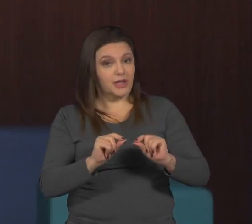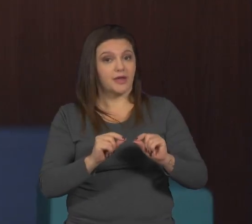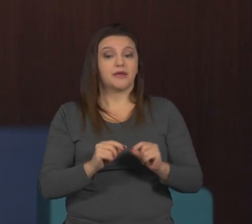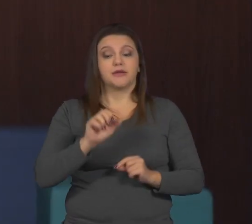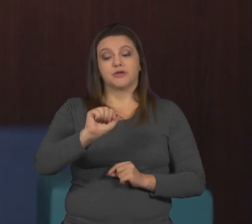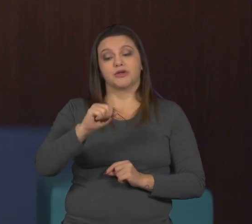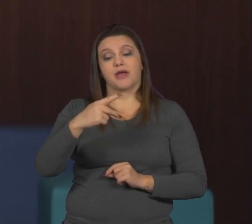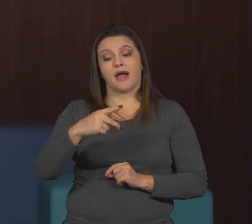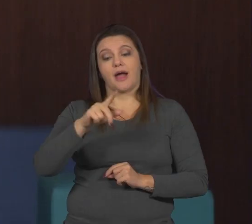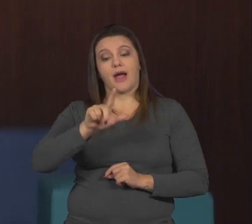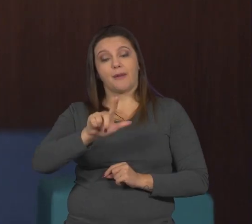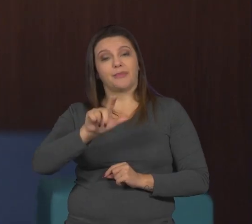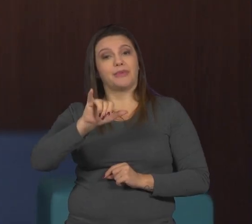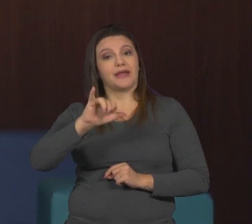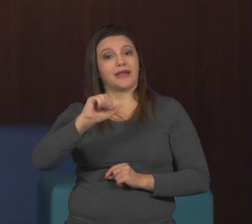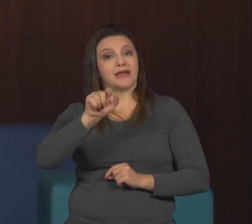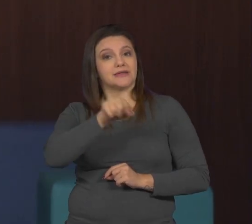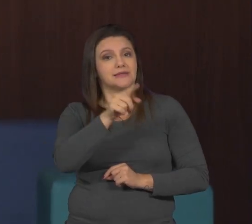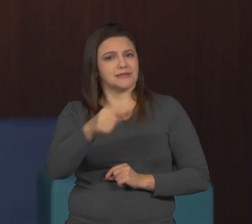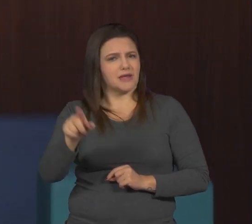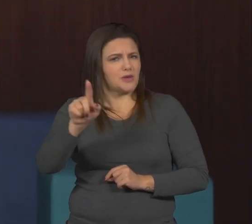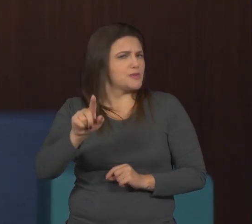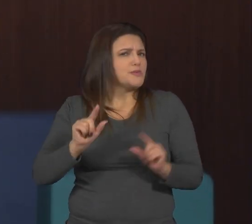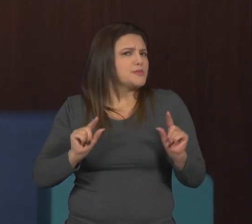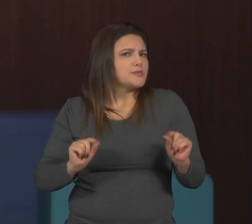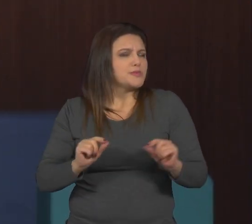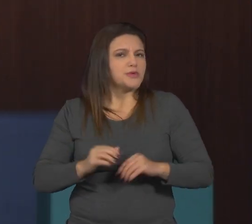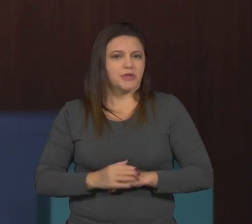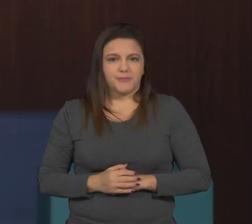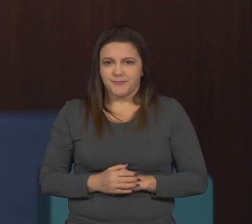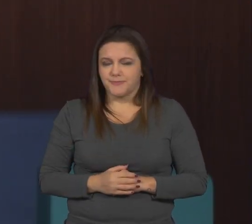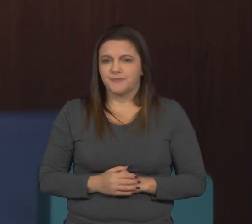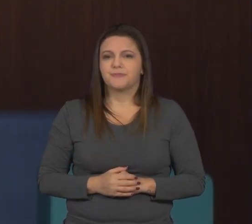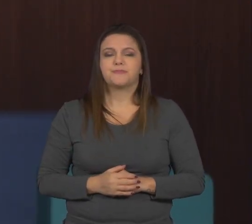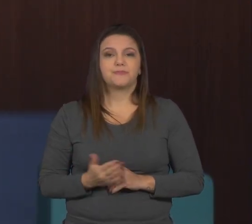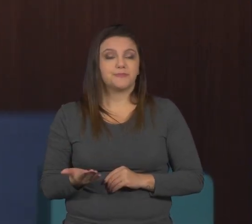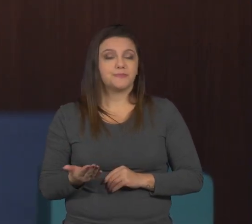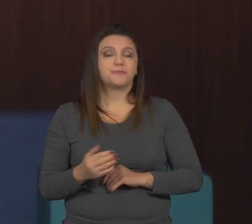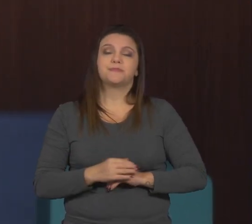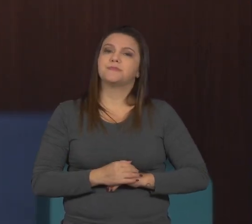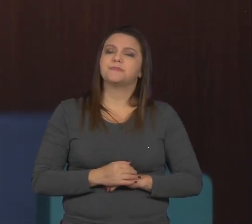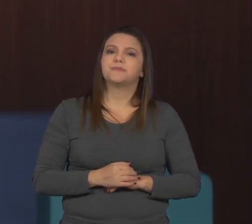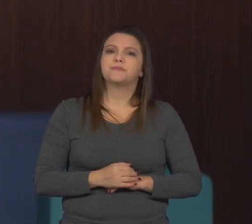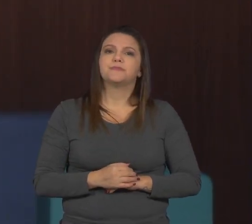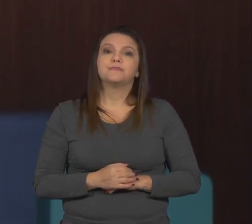Começando agora com os frameworks de aplicação. Framework, para quem é